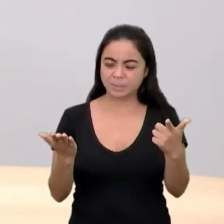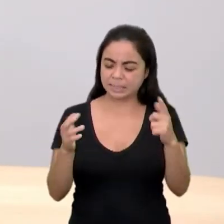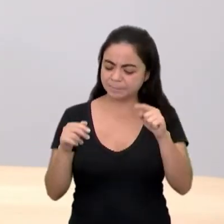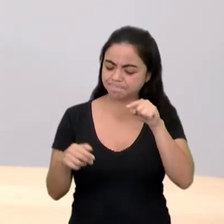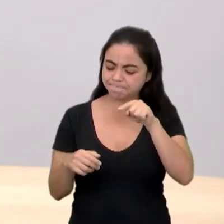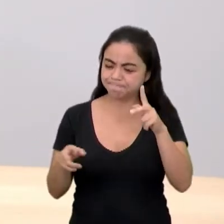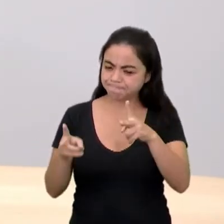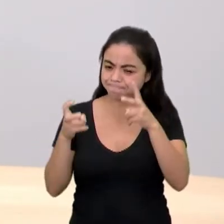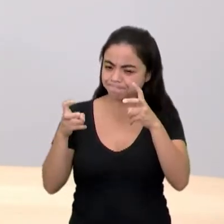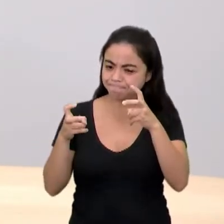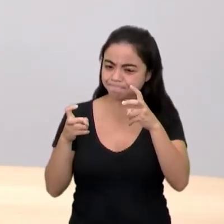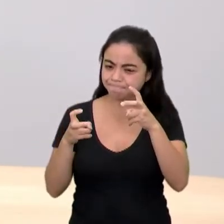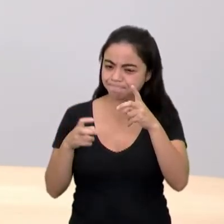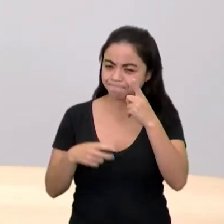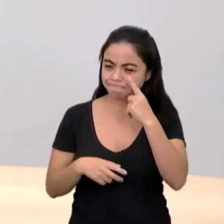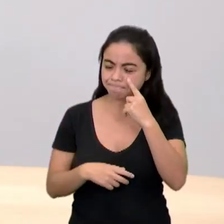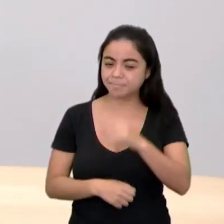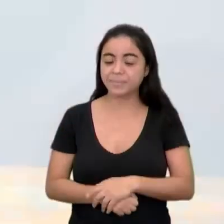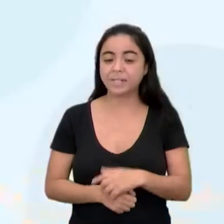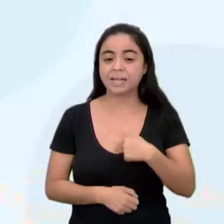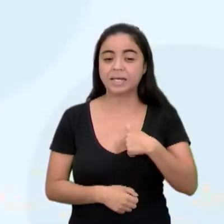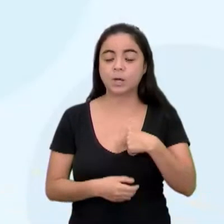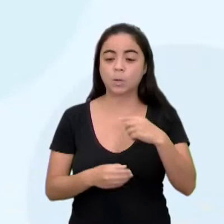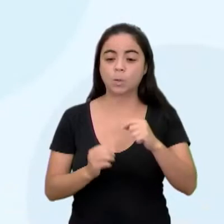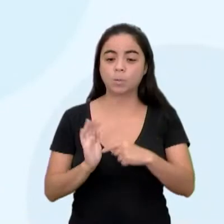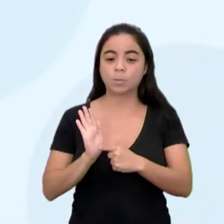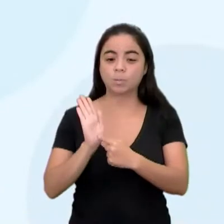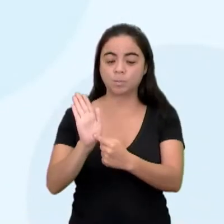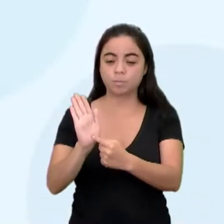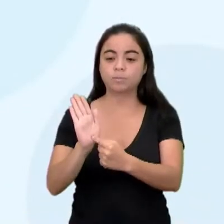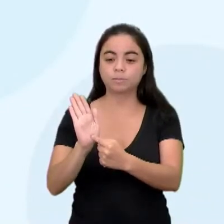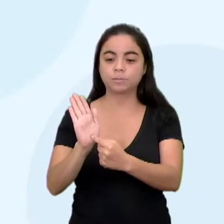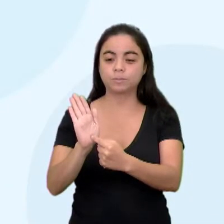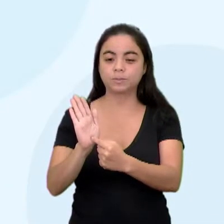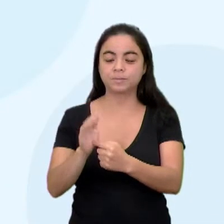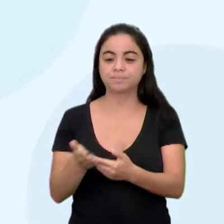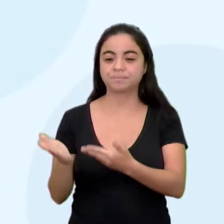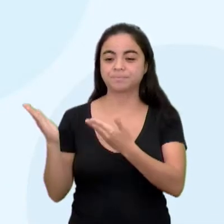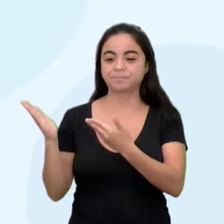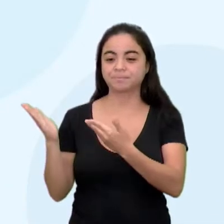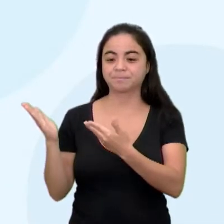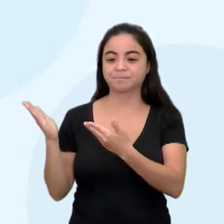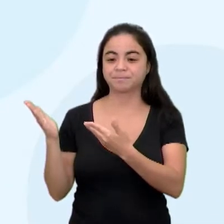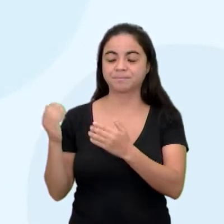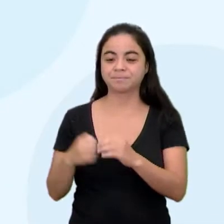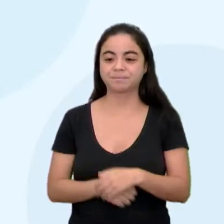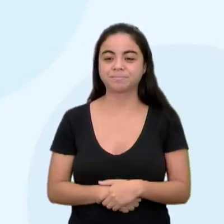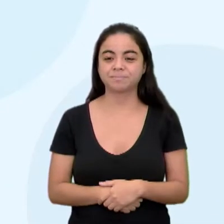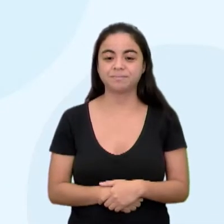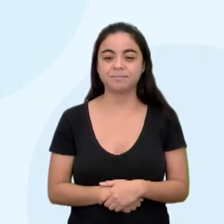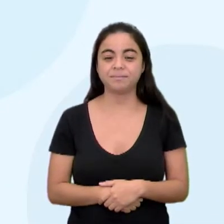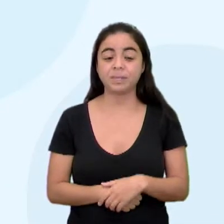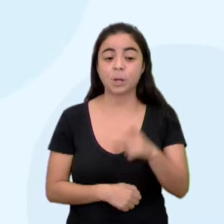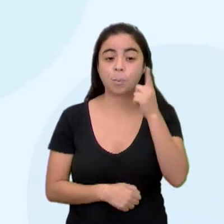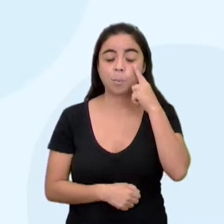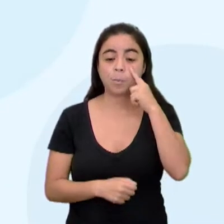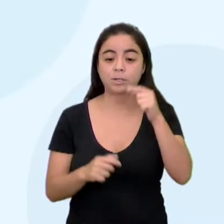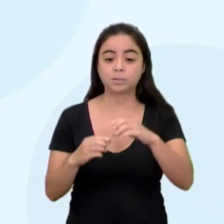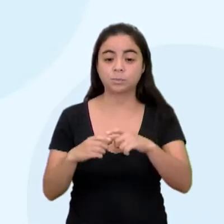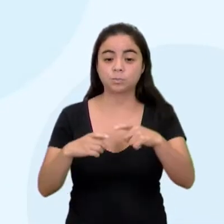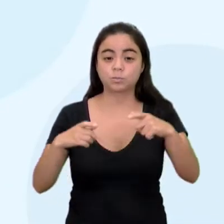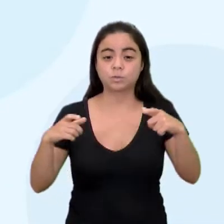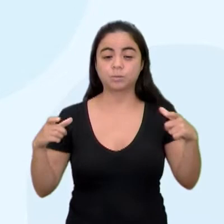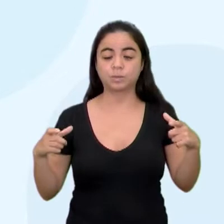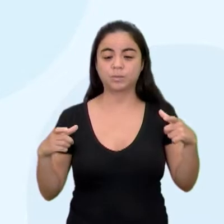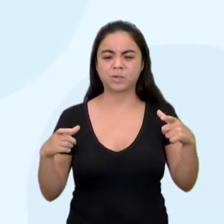aí eu trouxe essa charge aqui do Gabriel, né? Em que ele retrata um momento que